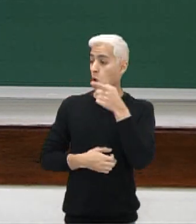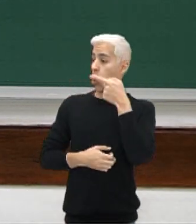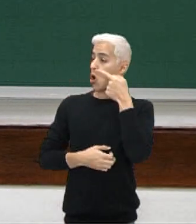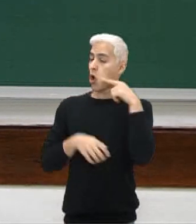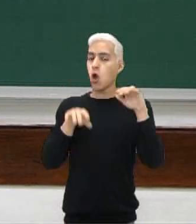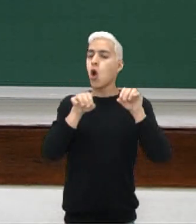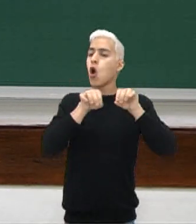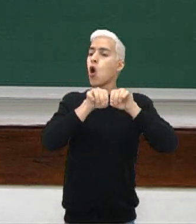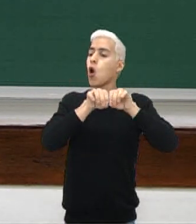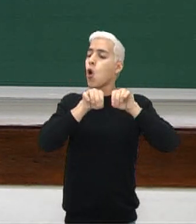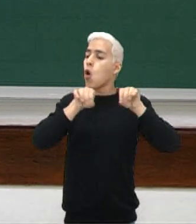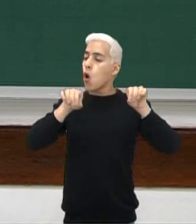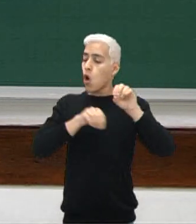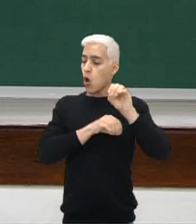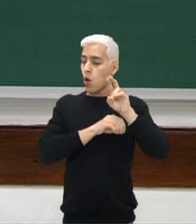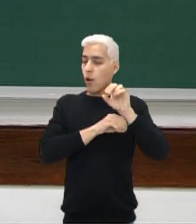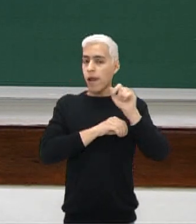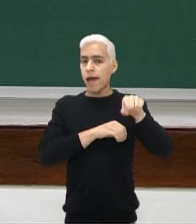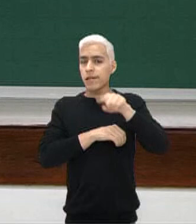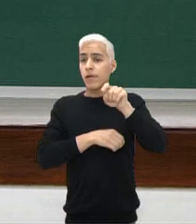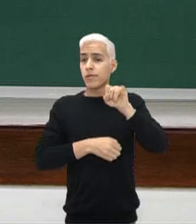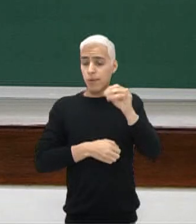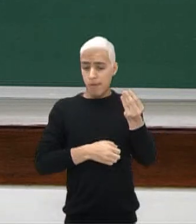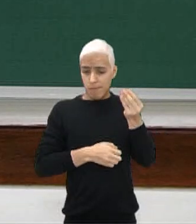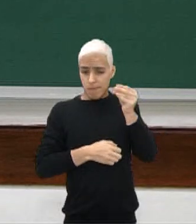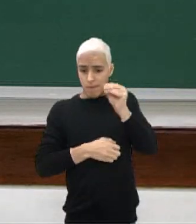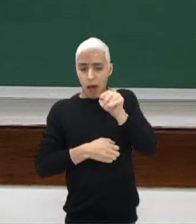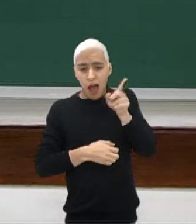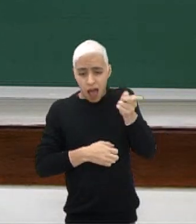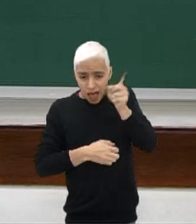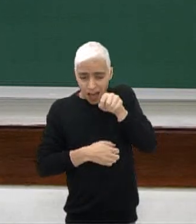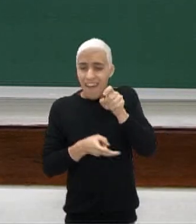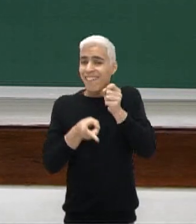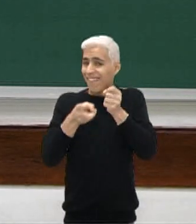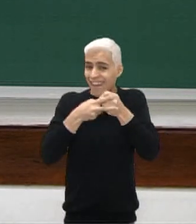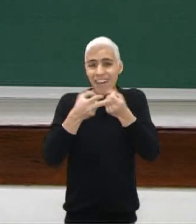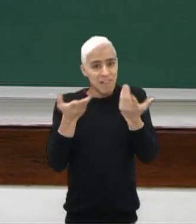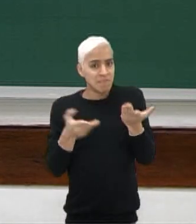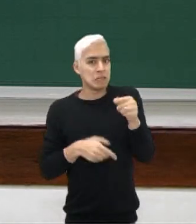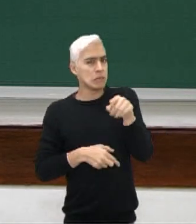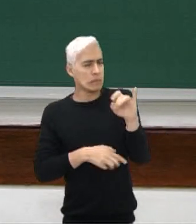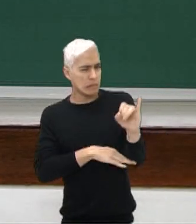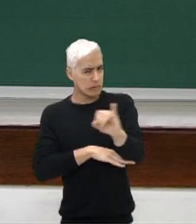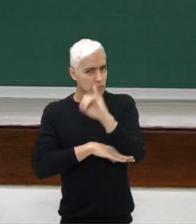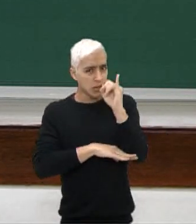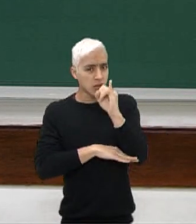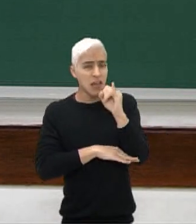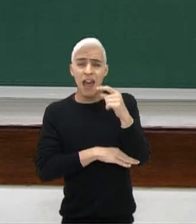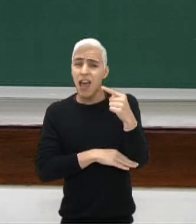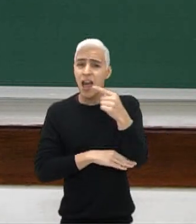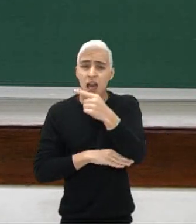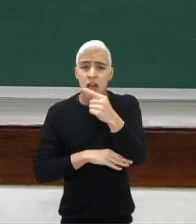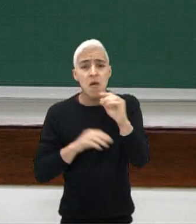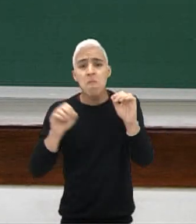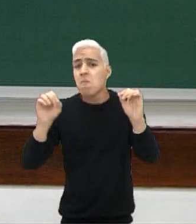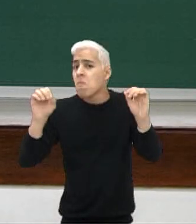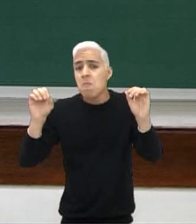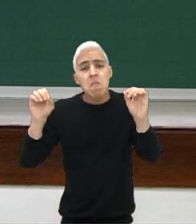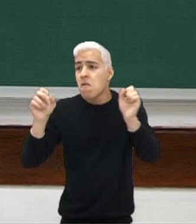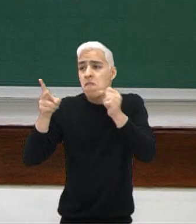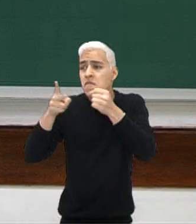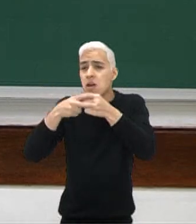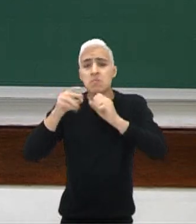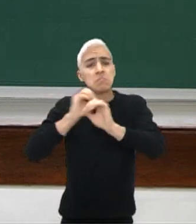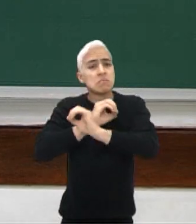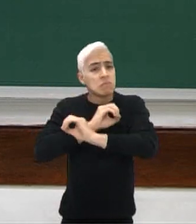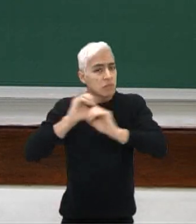uma oração quando eu tiver um verbo. Isso é importante. Neste caso, a gente não encontra um